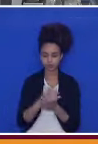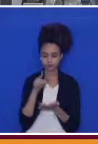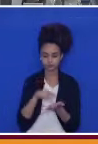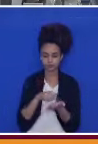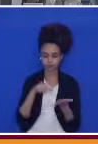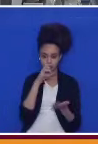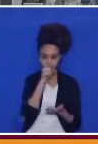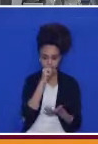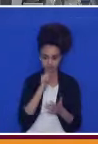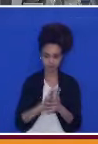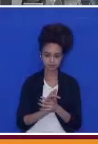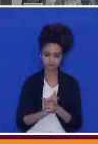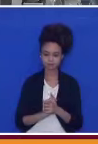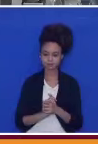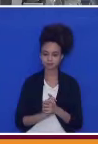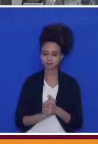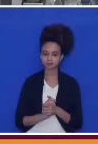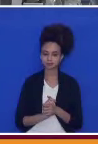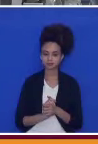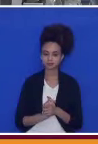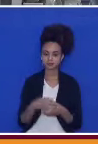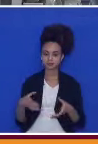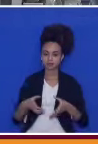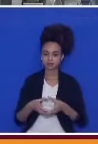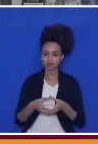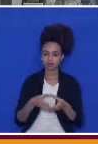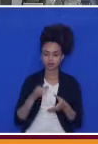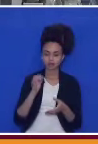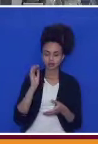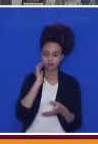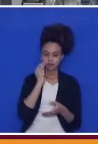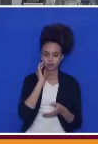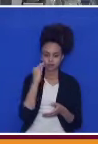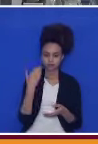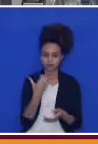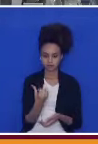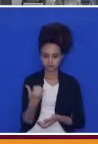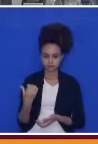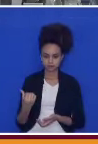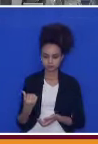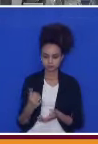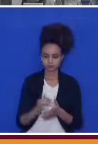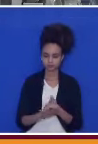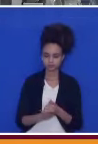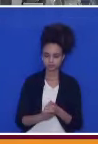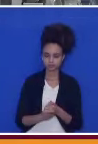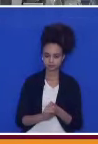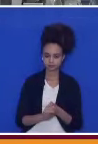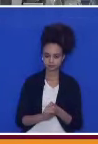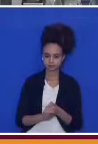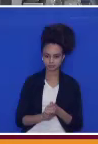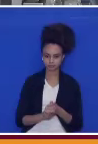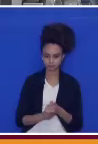Lotomania. Bola rosa número 66. Rosa 66.